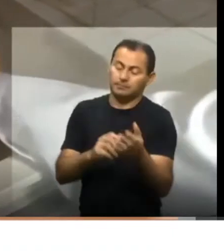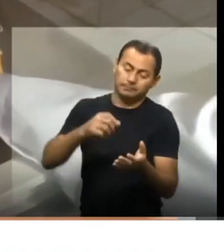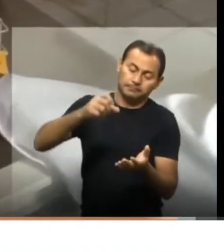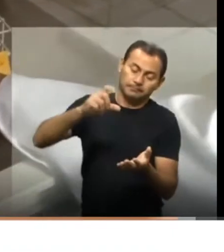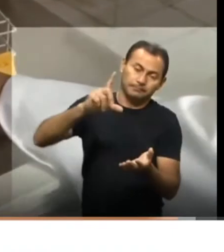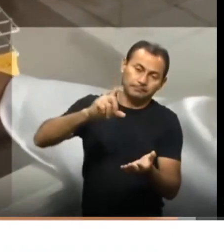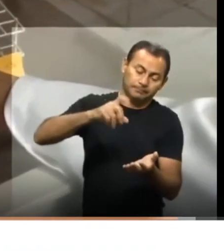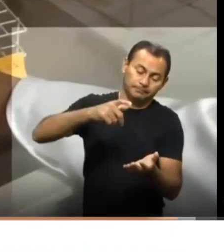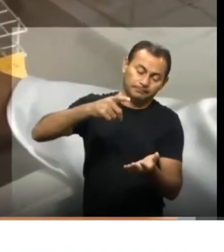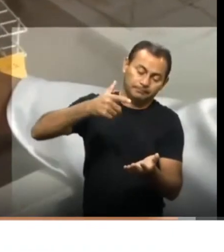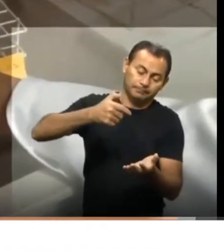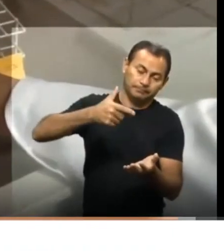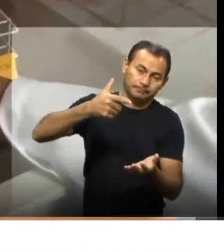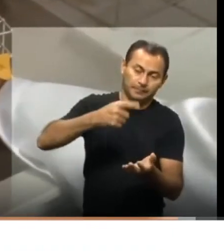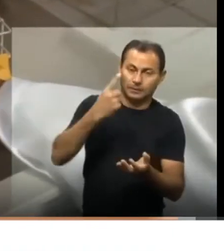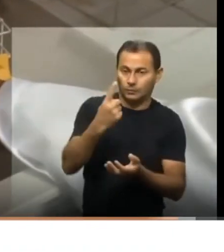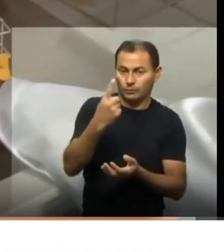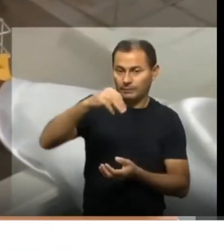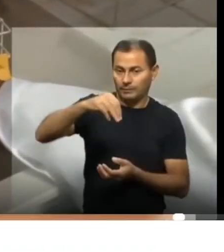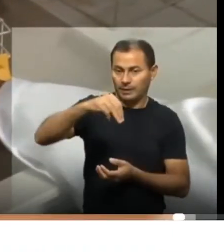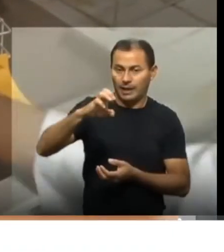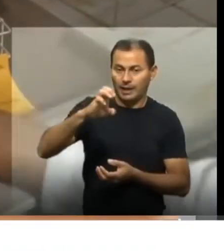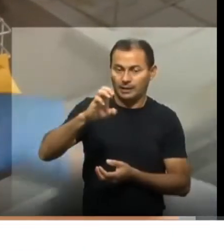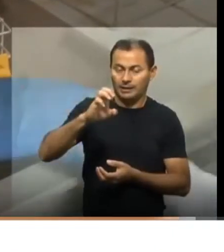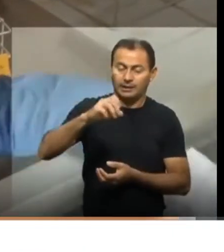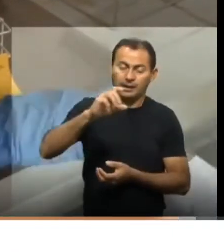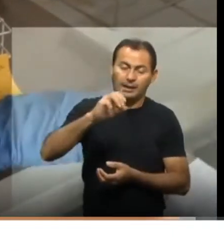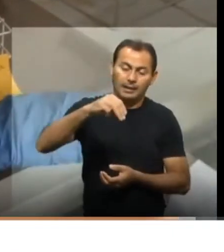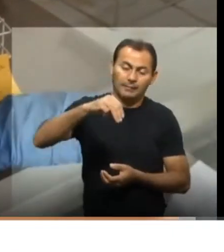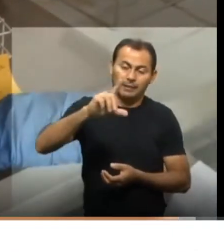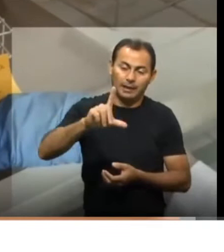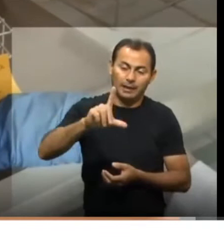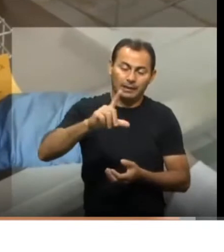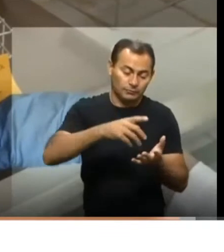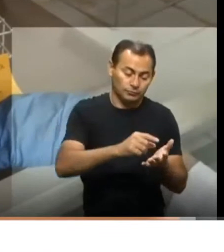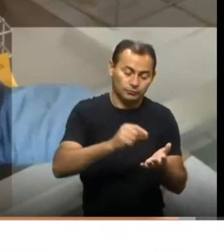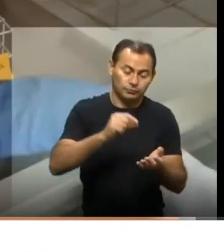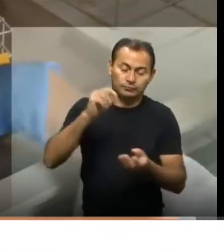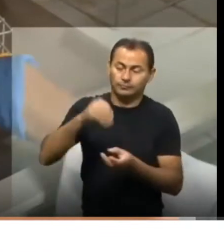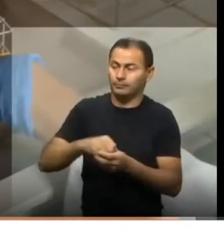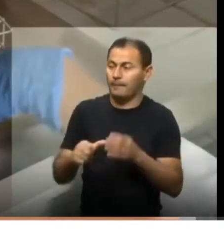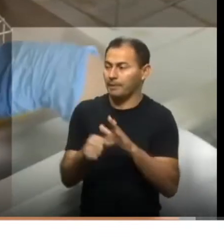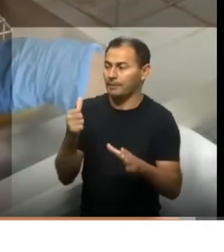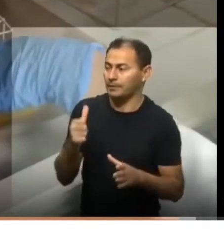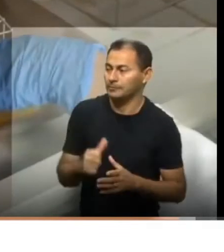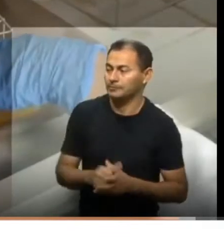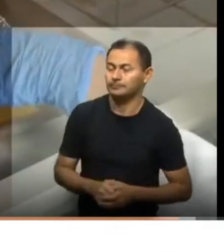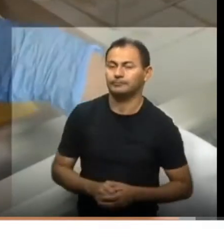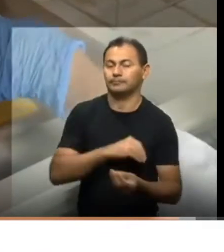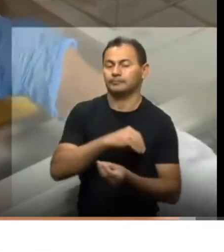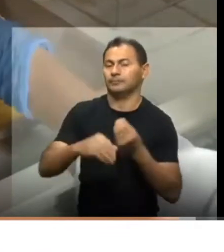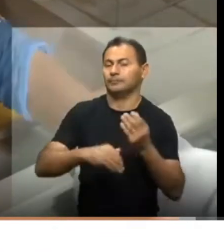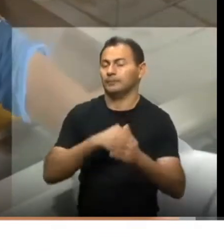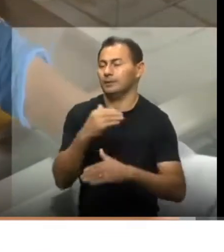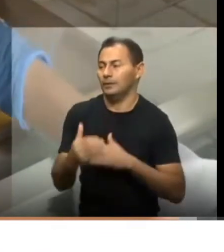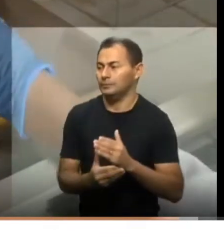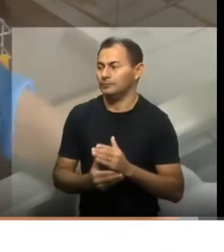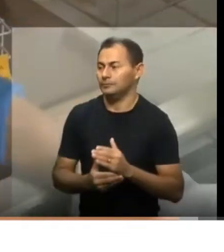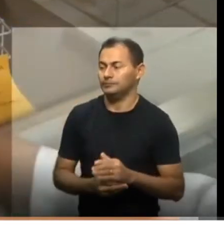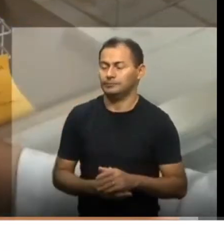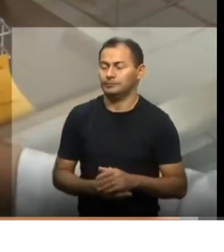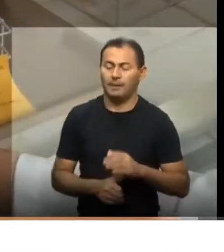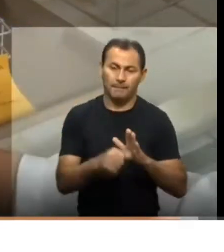2 beckers com os 2 óleos, né, com óleo de soja e o óleo de linhaça. Primeiro eu vou pegar 1